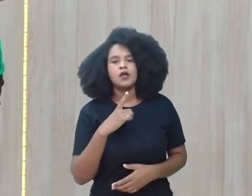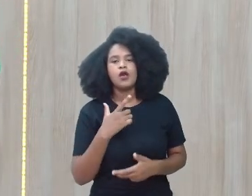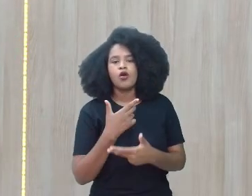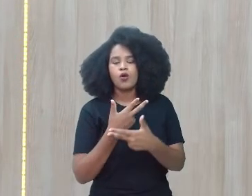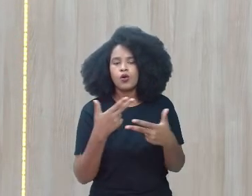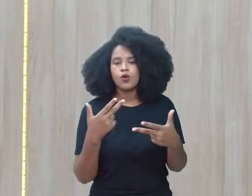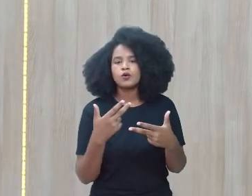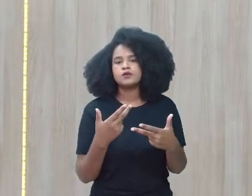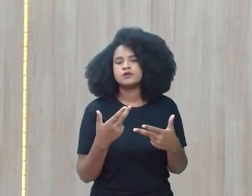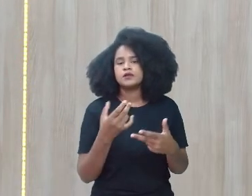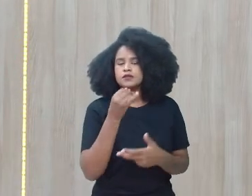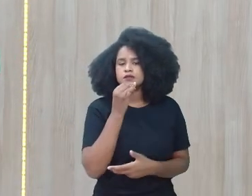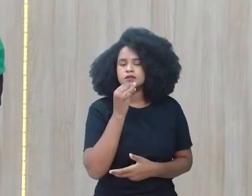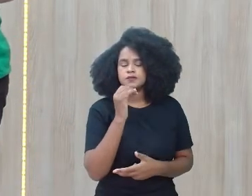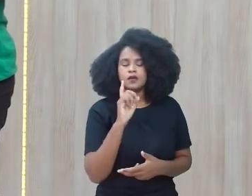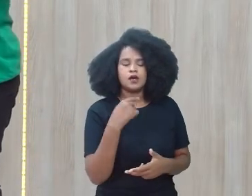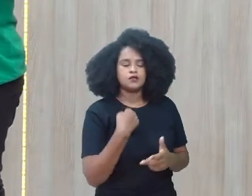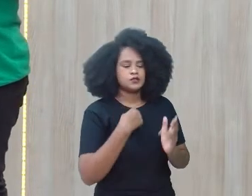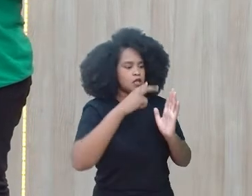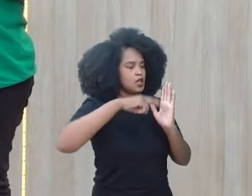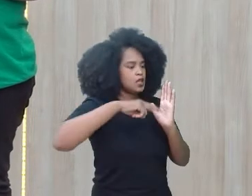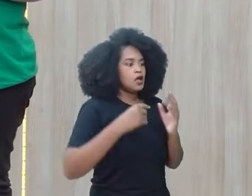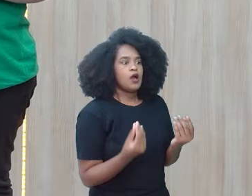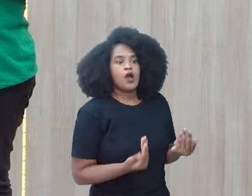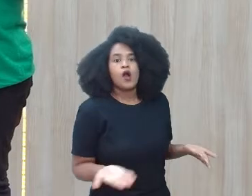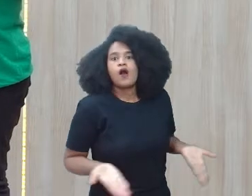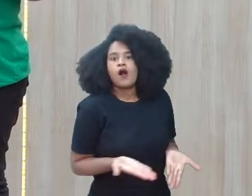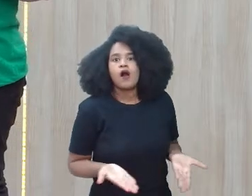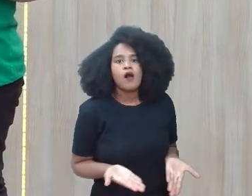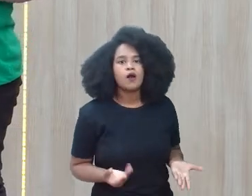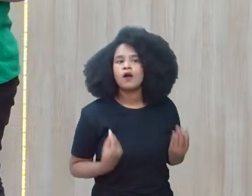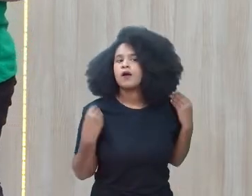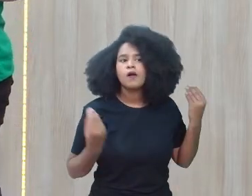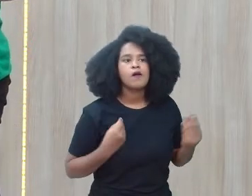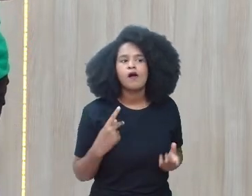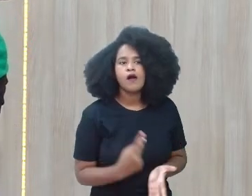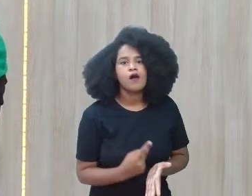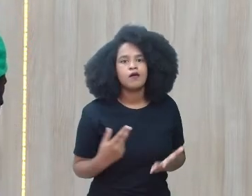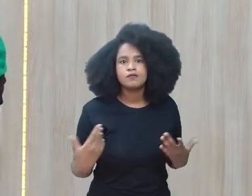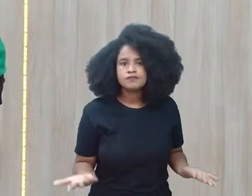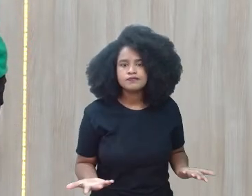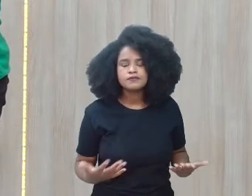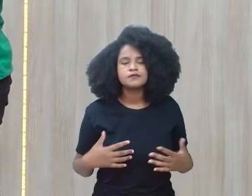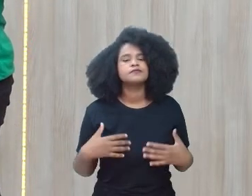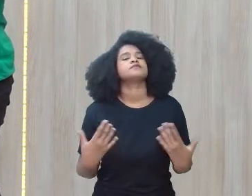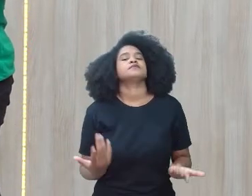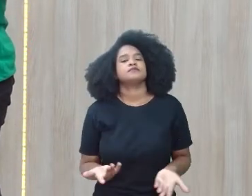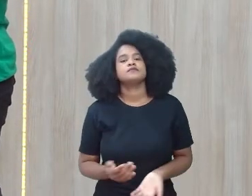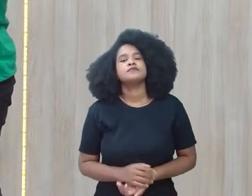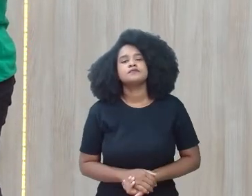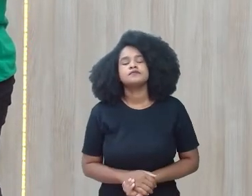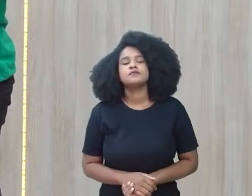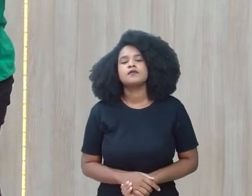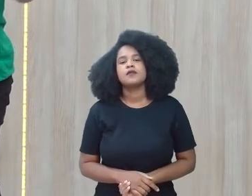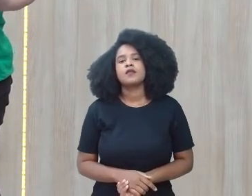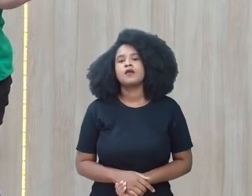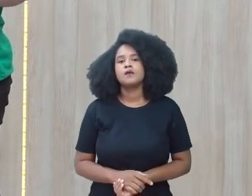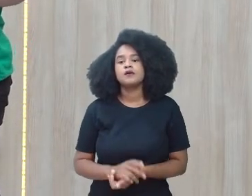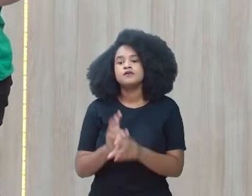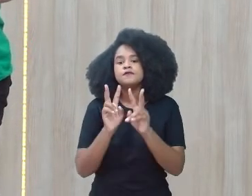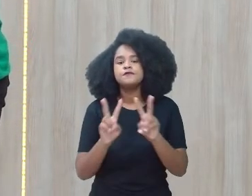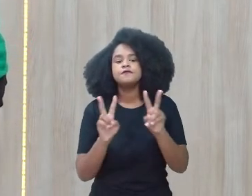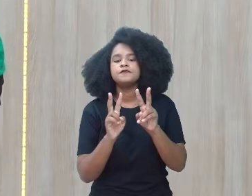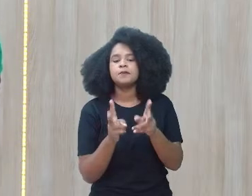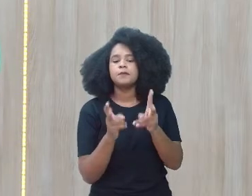estamos assistindo ou lendo, e aí agora, o que é que vai acontecer? Né? Dentro dessa